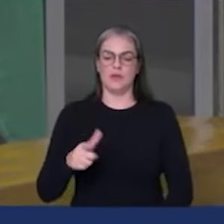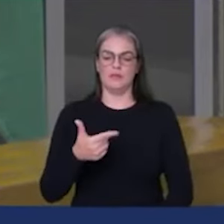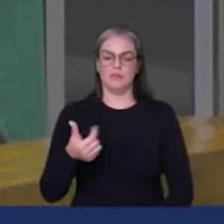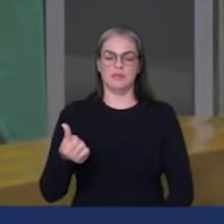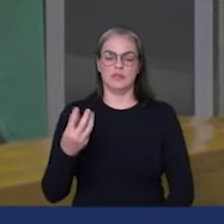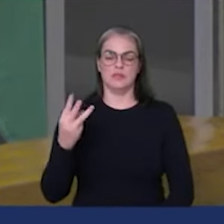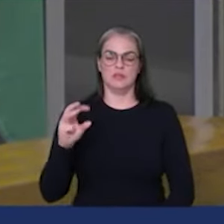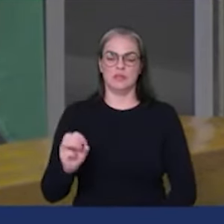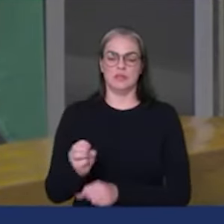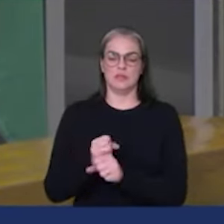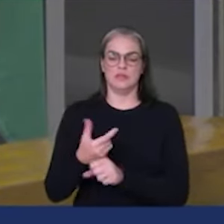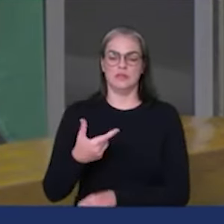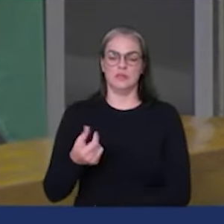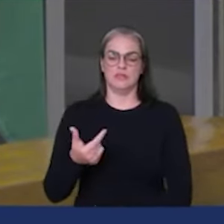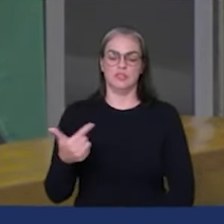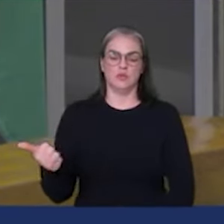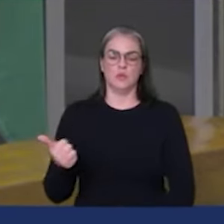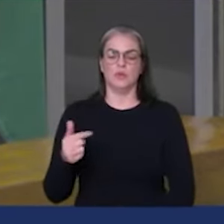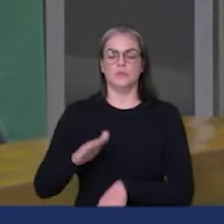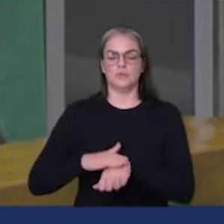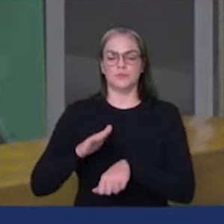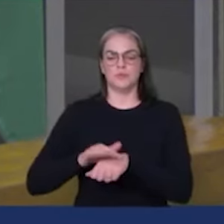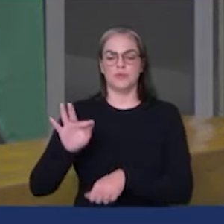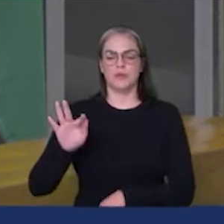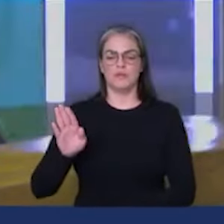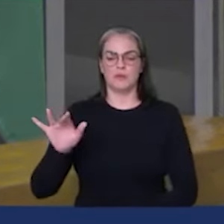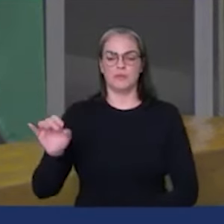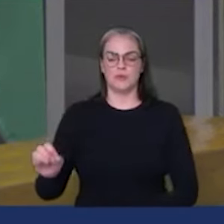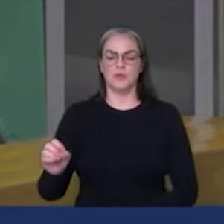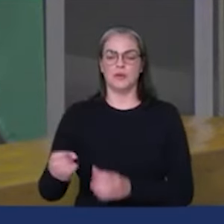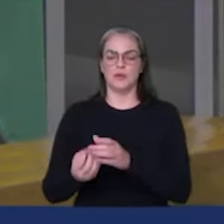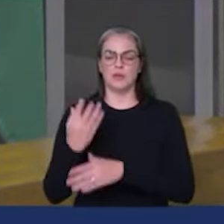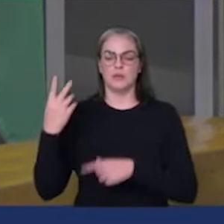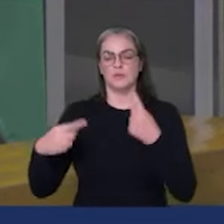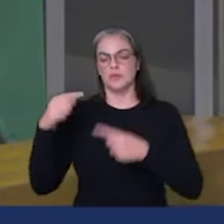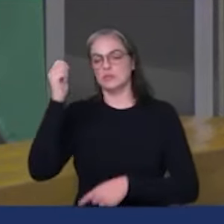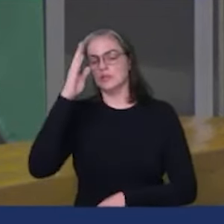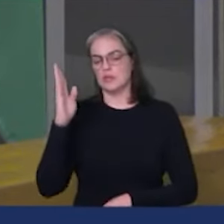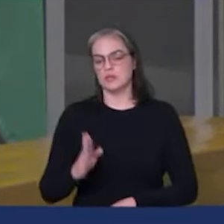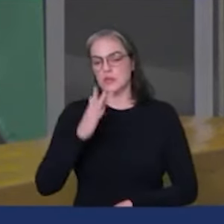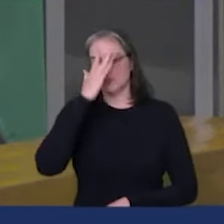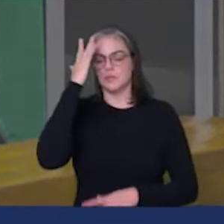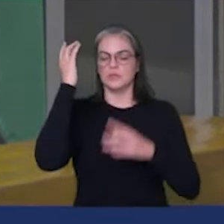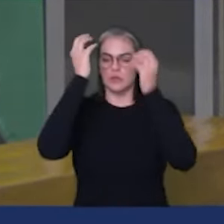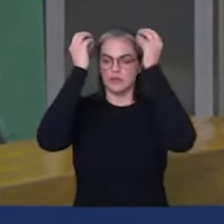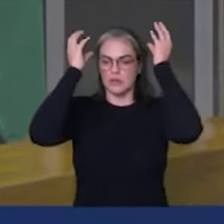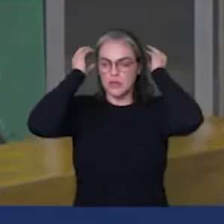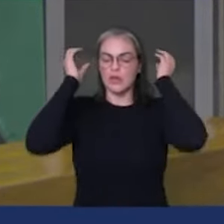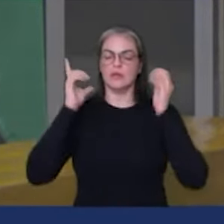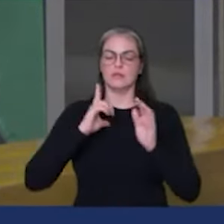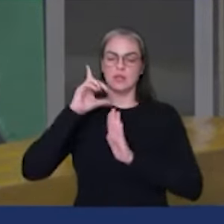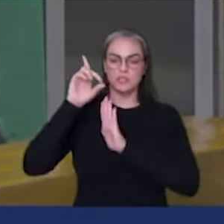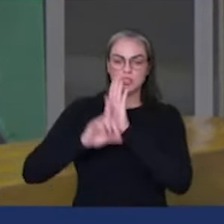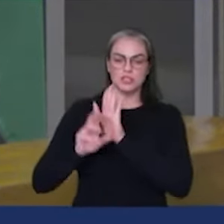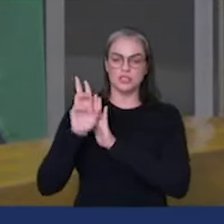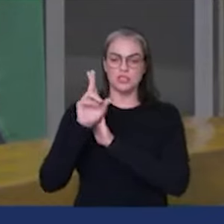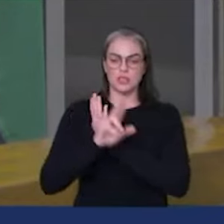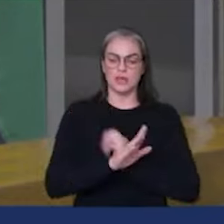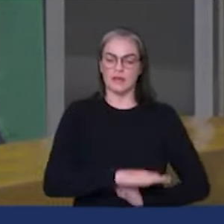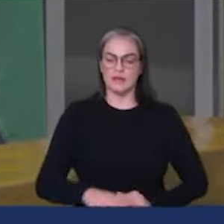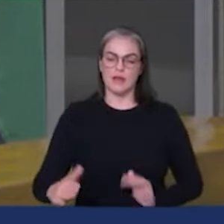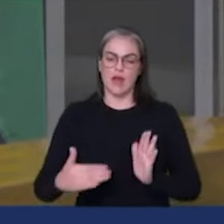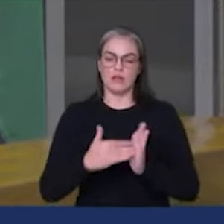2021, de autoria do deputado Fábio Abreu, que cria a Política Nacional de Pessoas com TDAH, trazendo amplos direitos e inclusão na infância até a fase